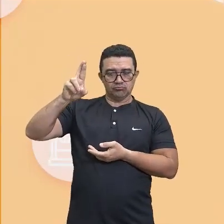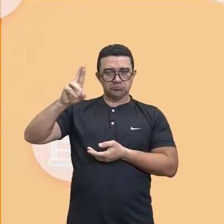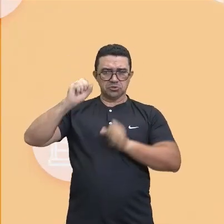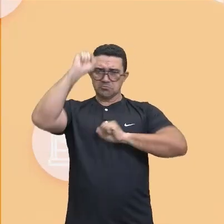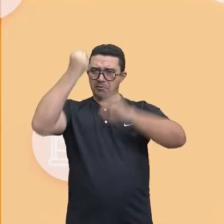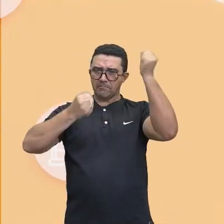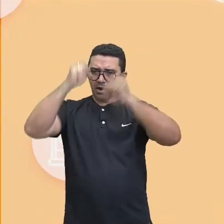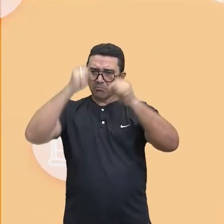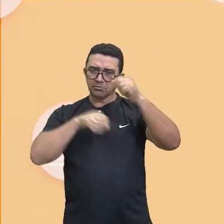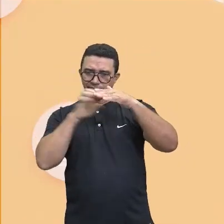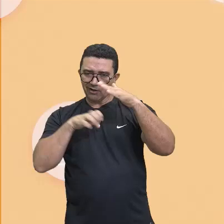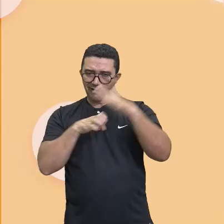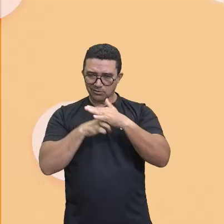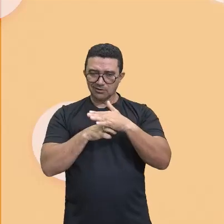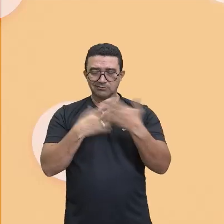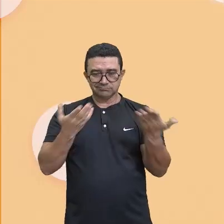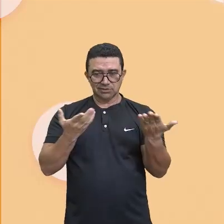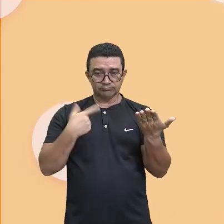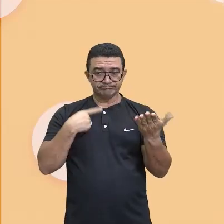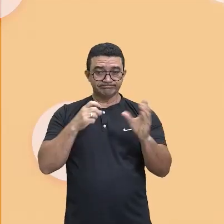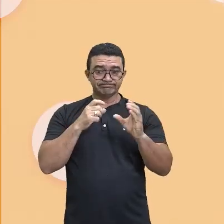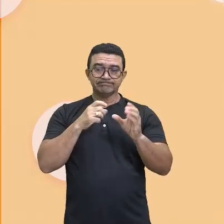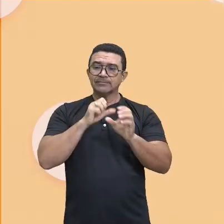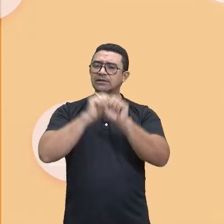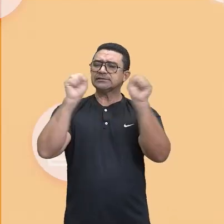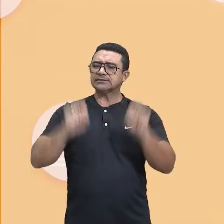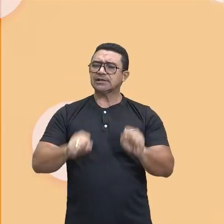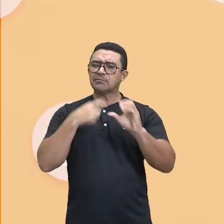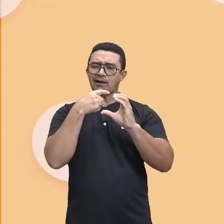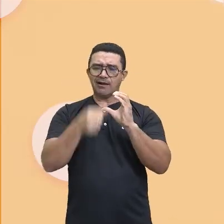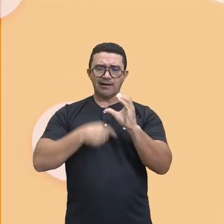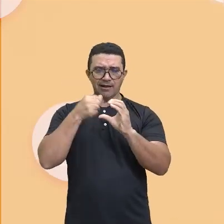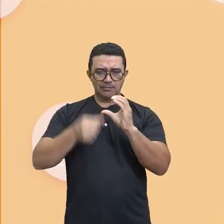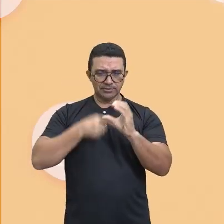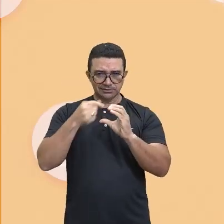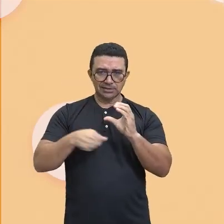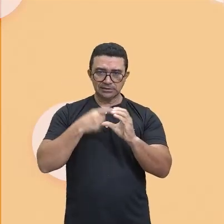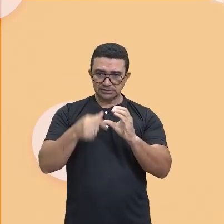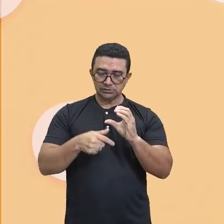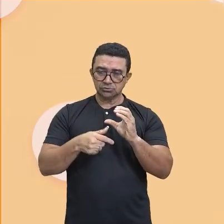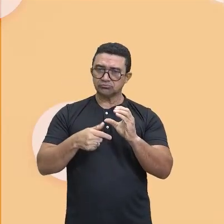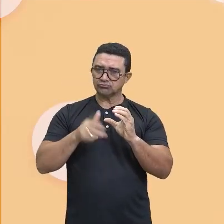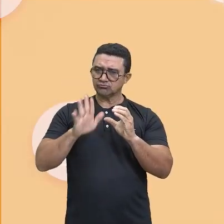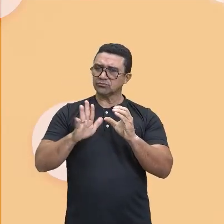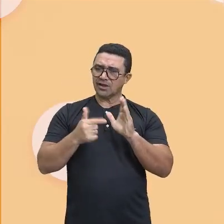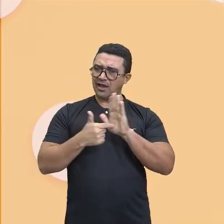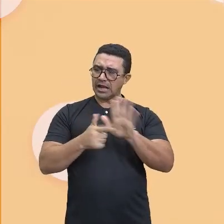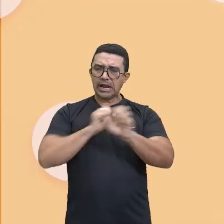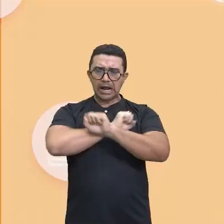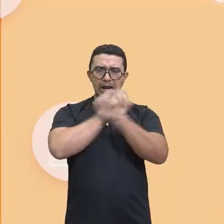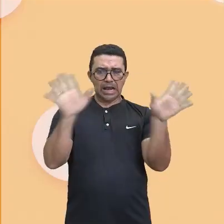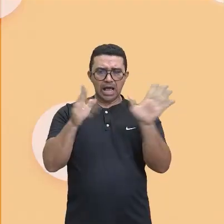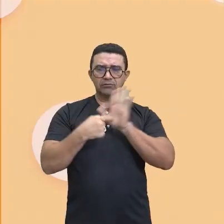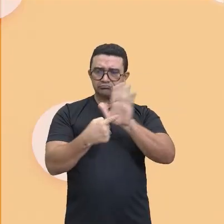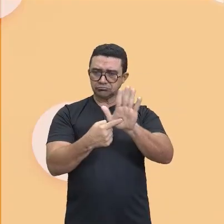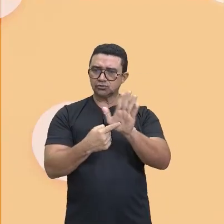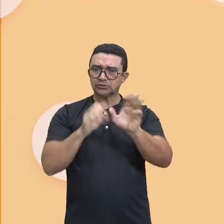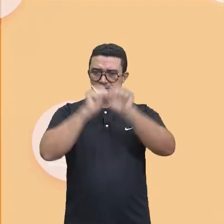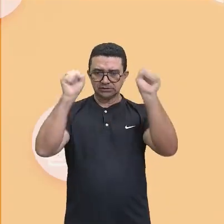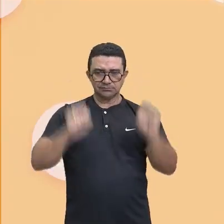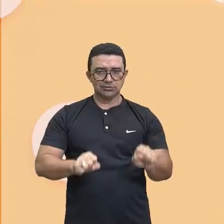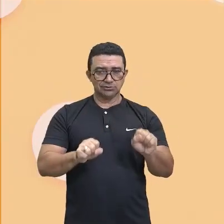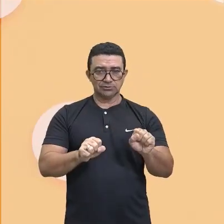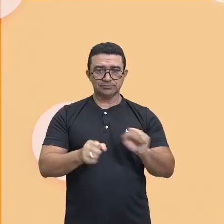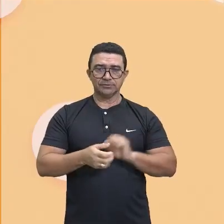de uma empresa, né? Então, o sistema capitalista ele tem ficado ali bem em evidência na nossa sociedade. Ele é praticamente